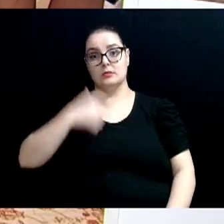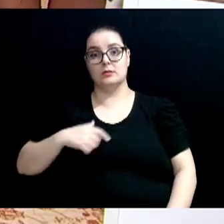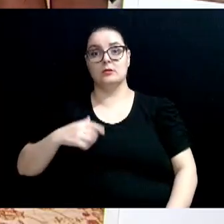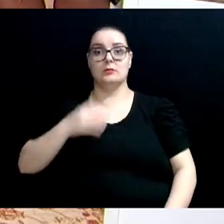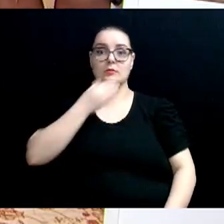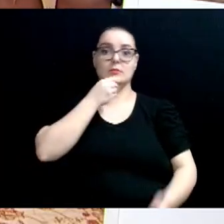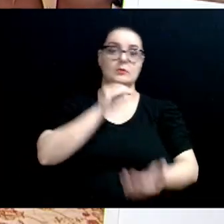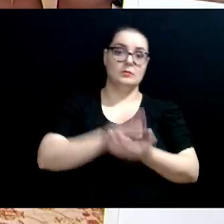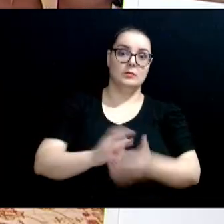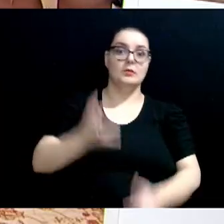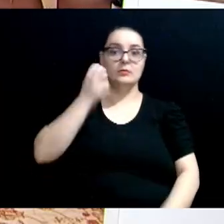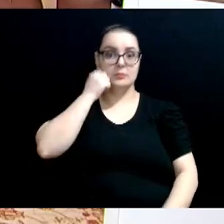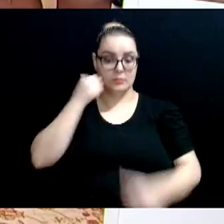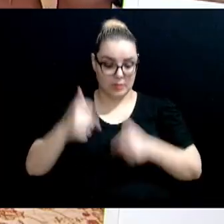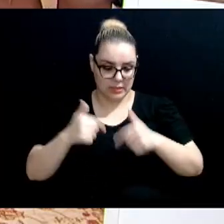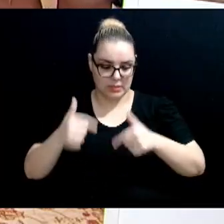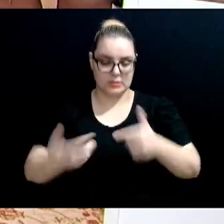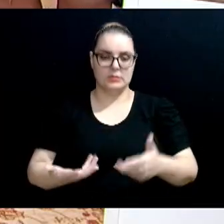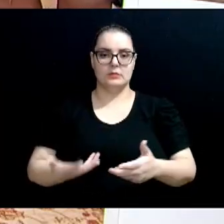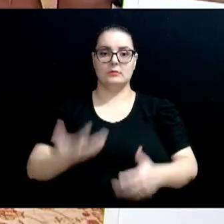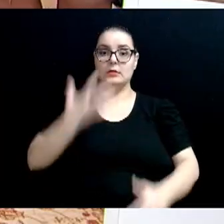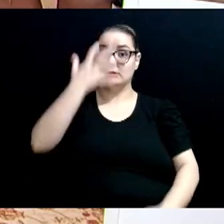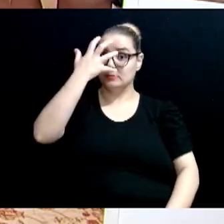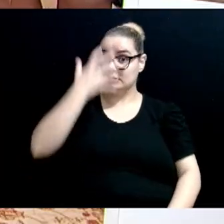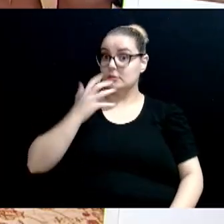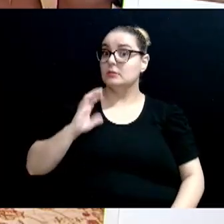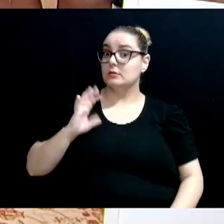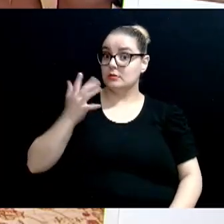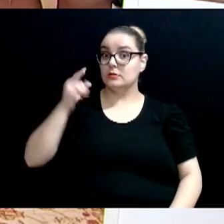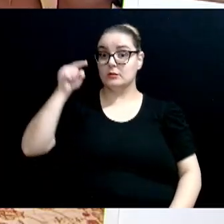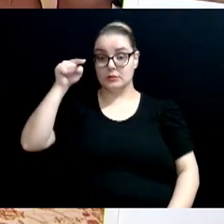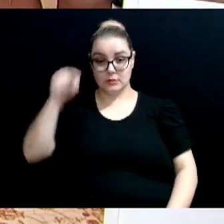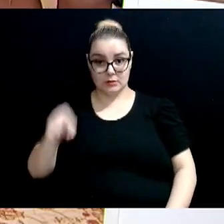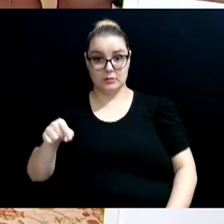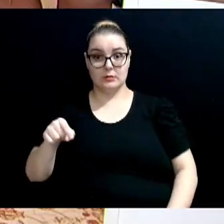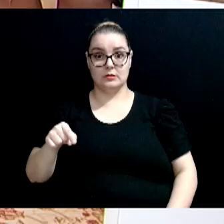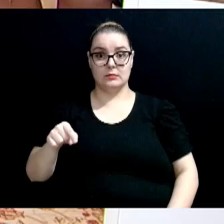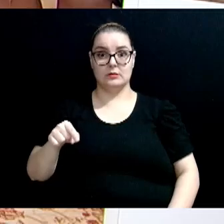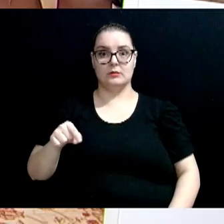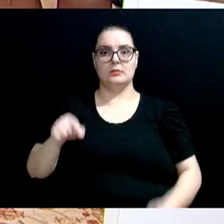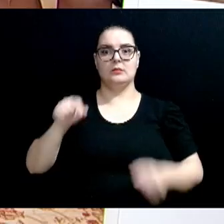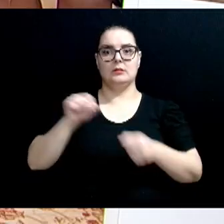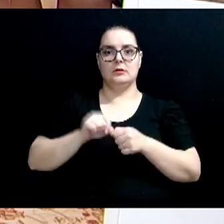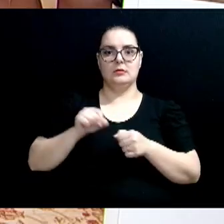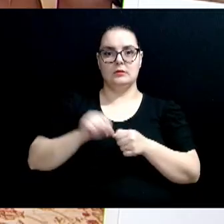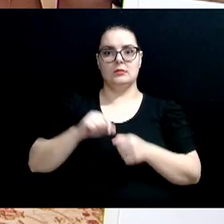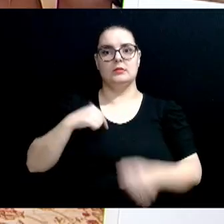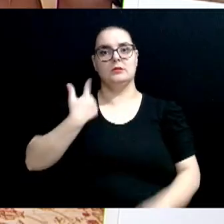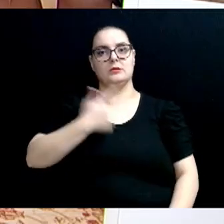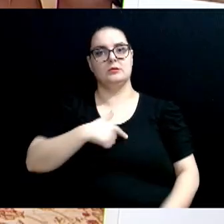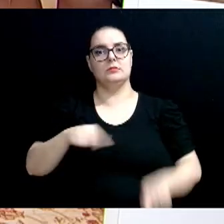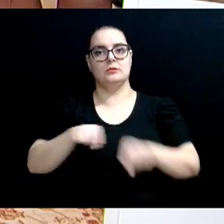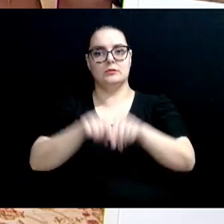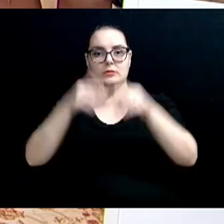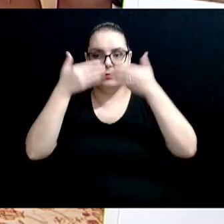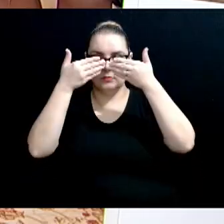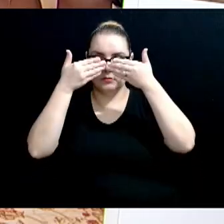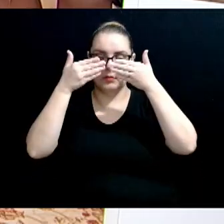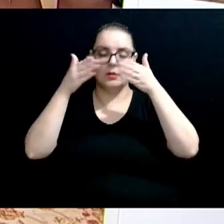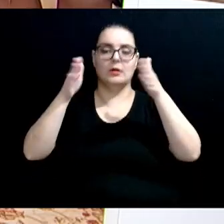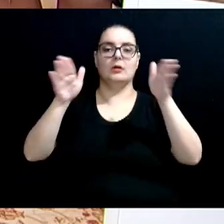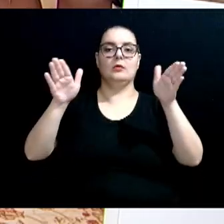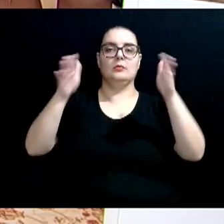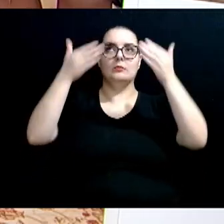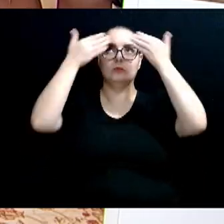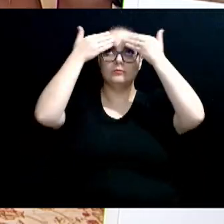esse trabalho muito sério que aconteceu lá, né, fez a gente também abrir os olhos, abrir a